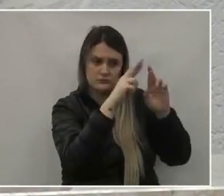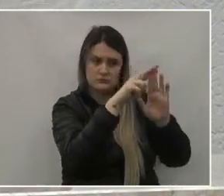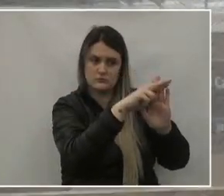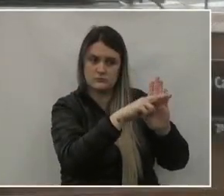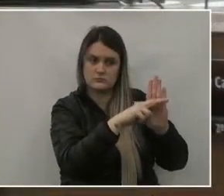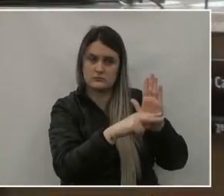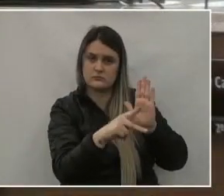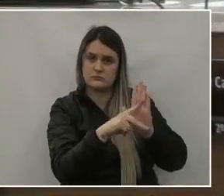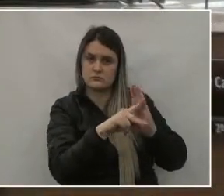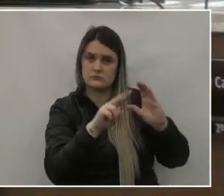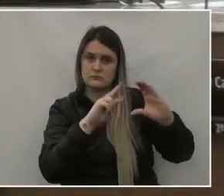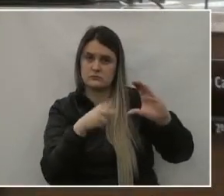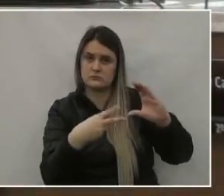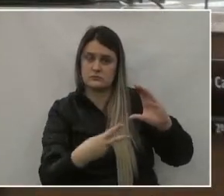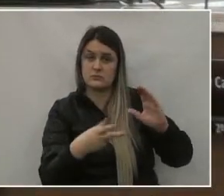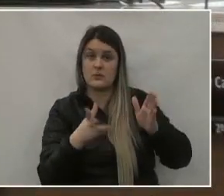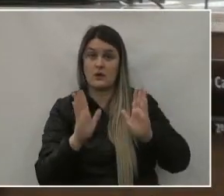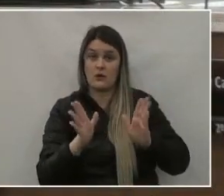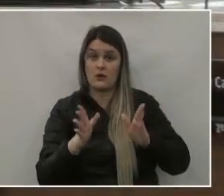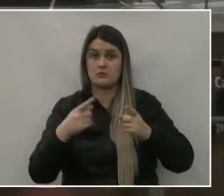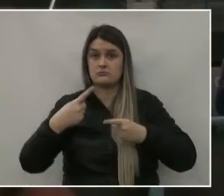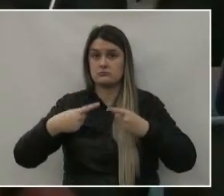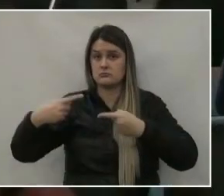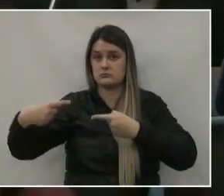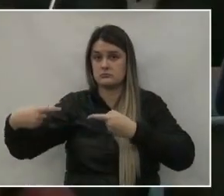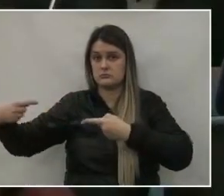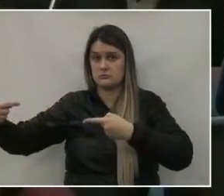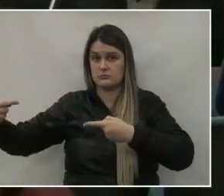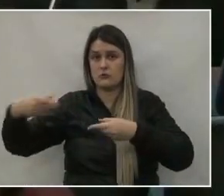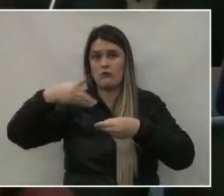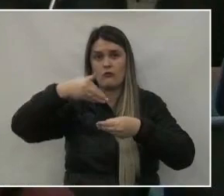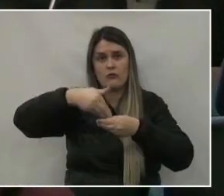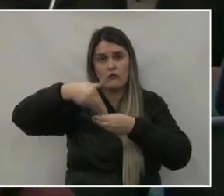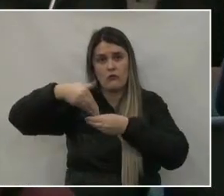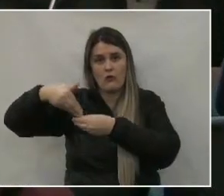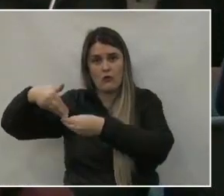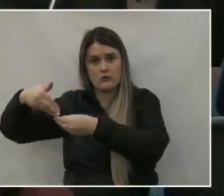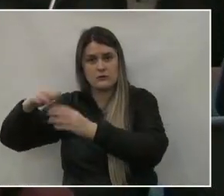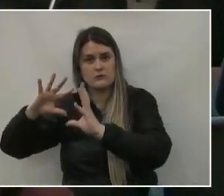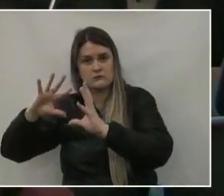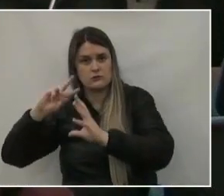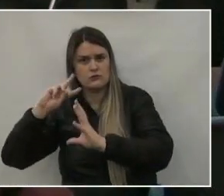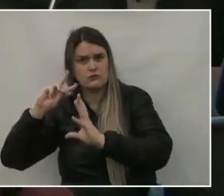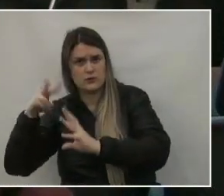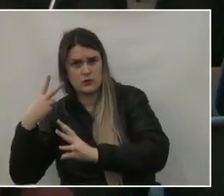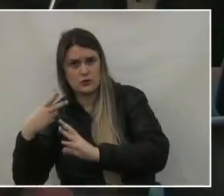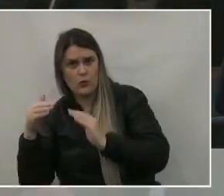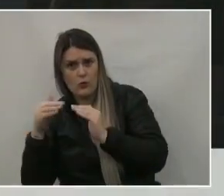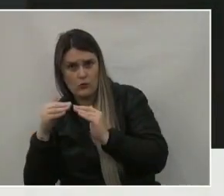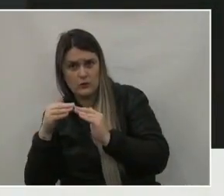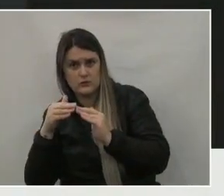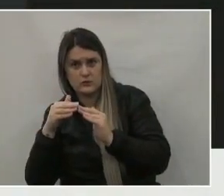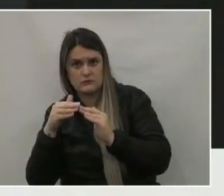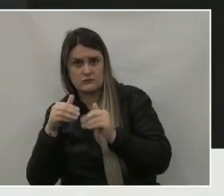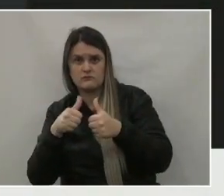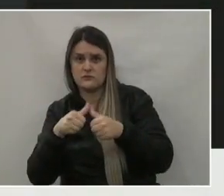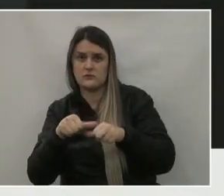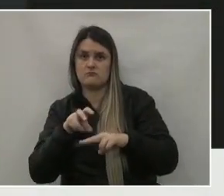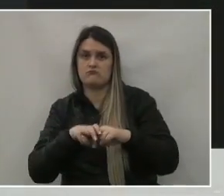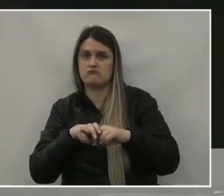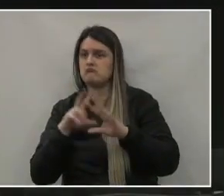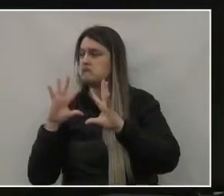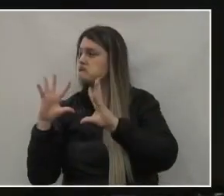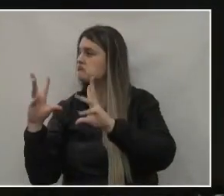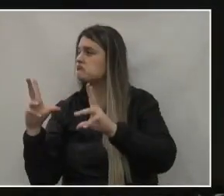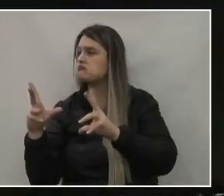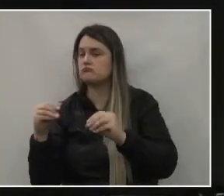o parecer. Em discussão. Em votação, senhores vereadores que aprovam, permaneçam como estão.